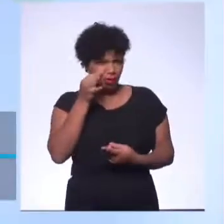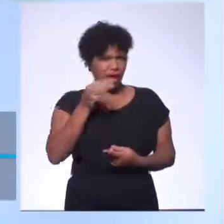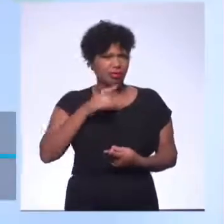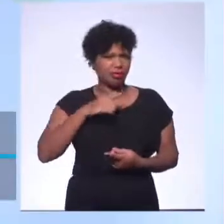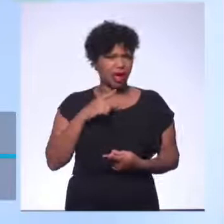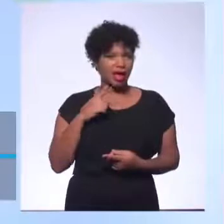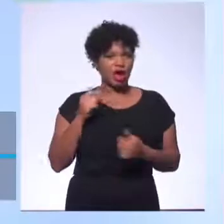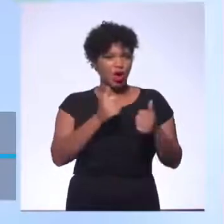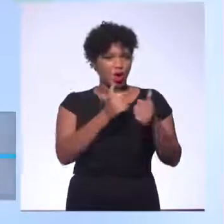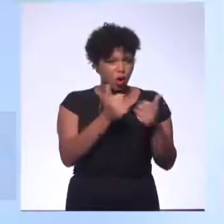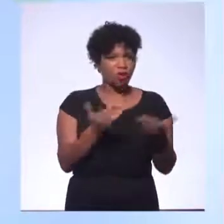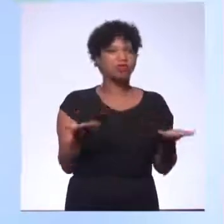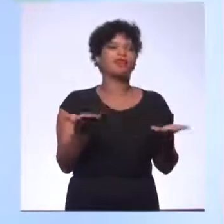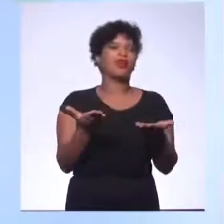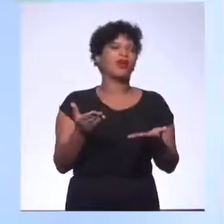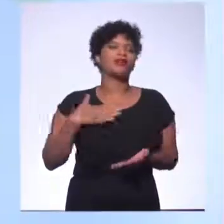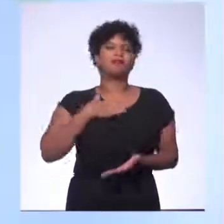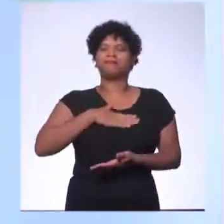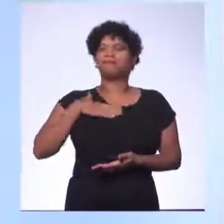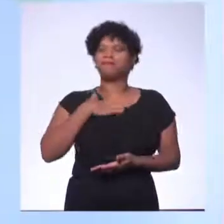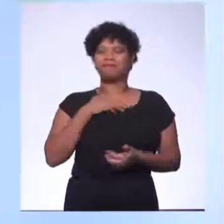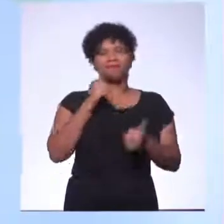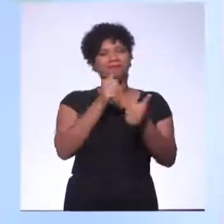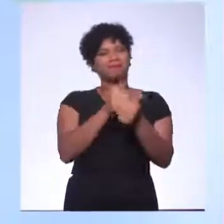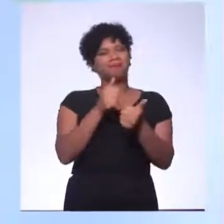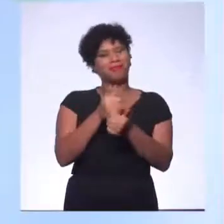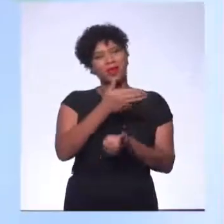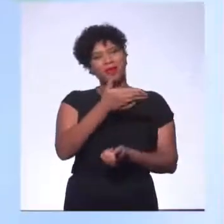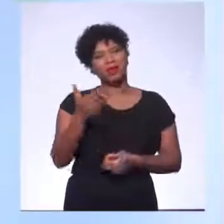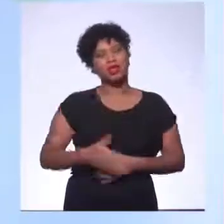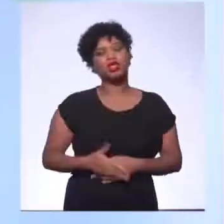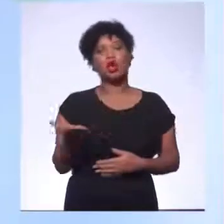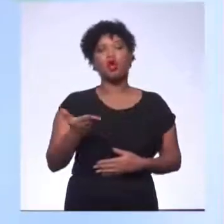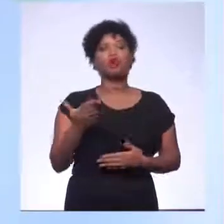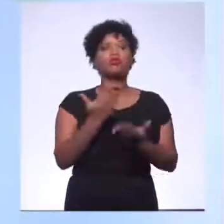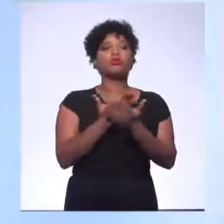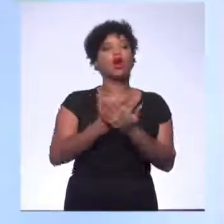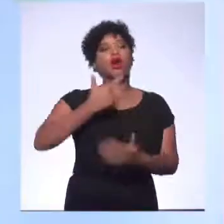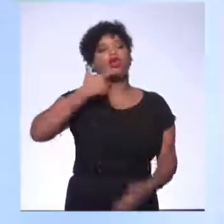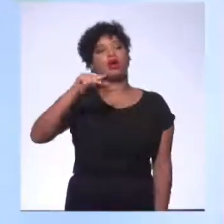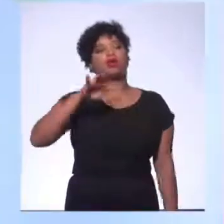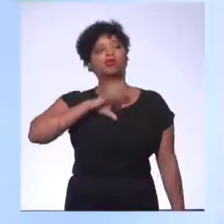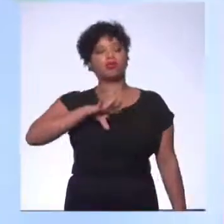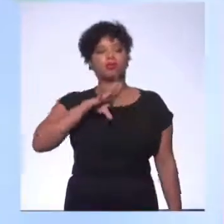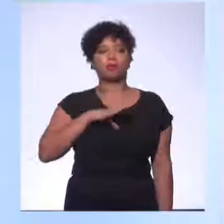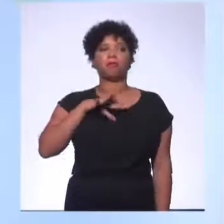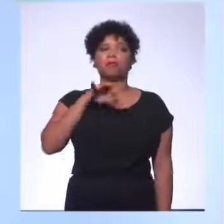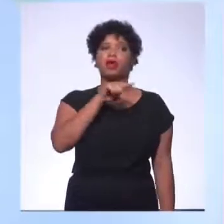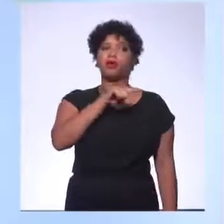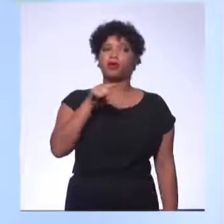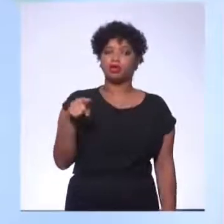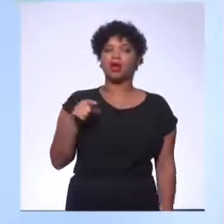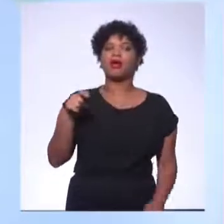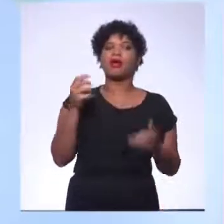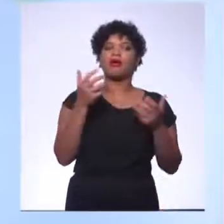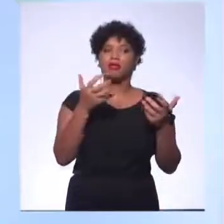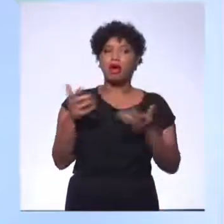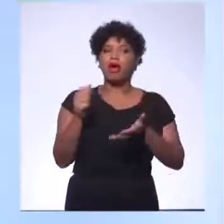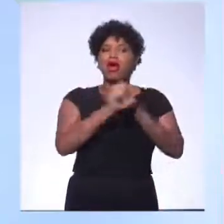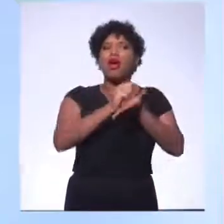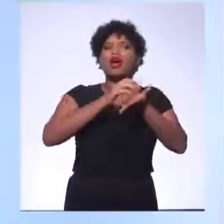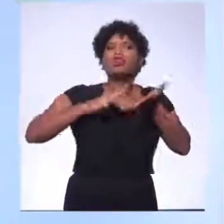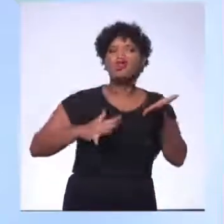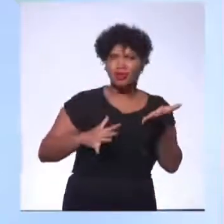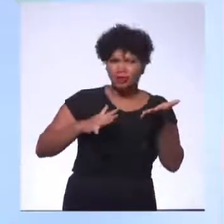é um prazer estar com vocês hoje para mais uma aula de língua portuguesa. E caso você queira mandar atividades,